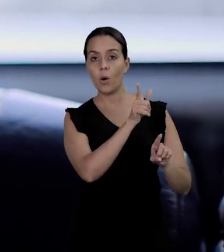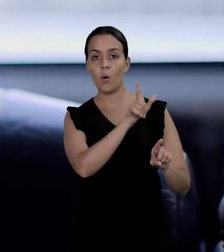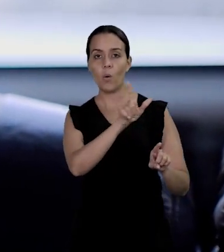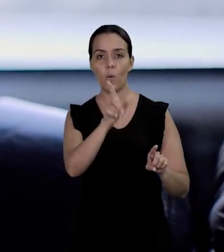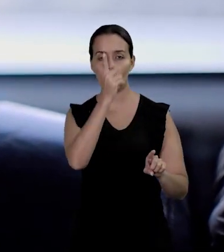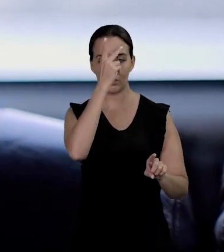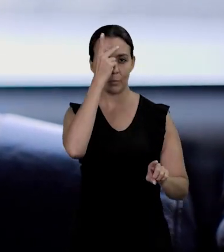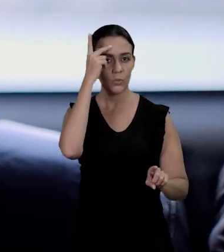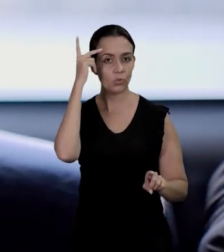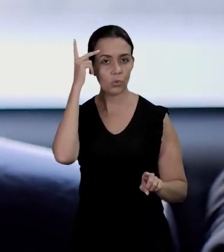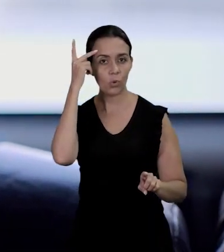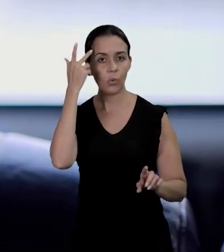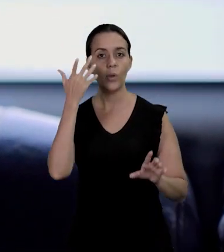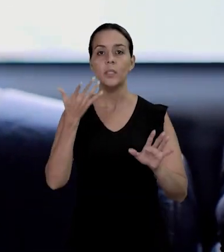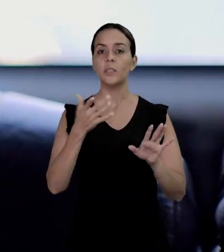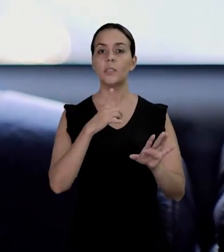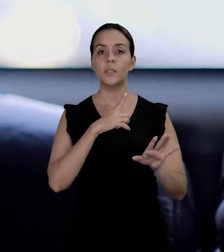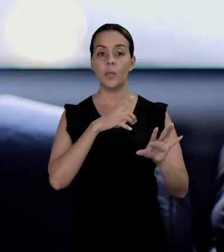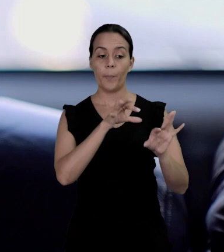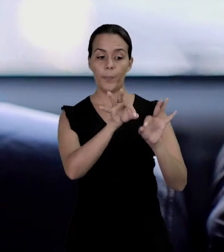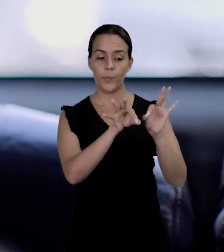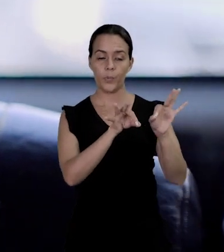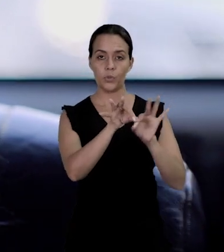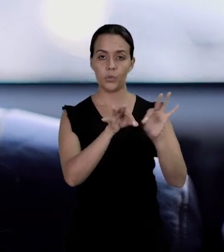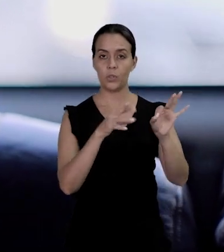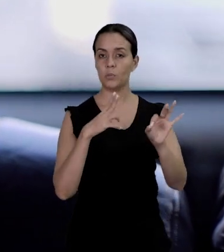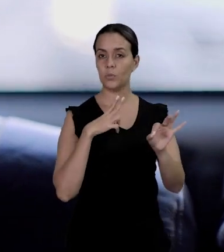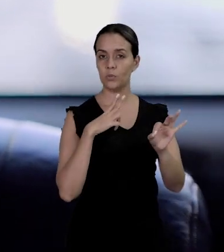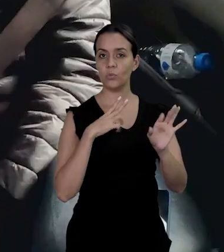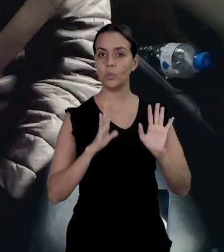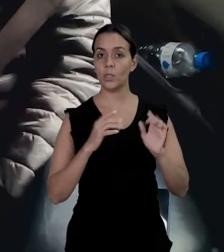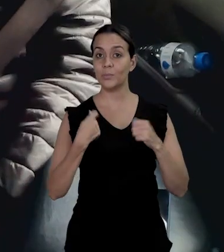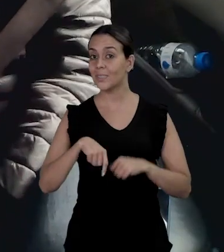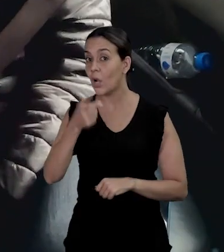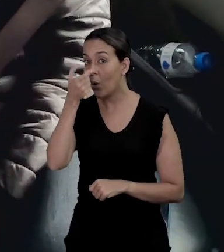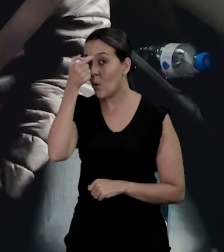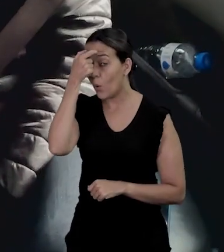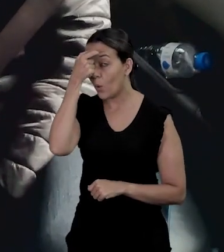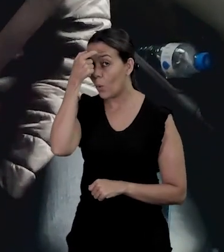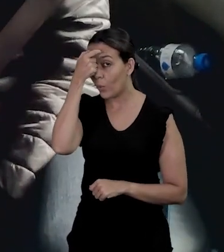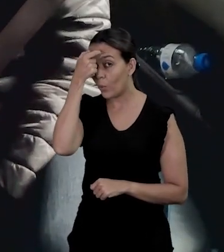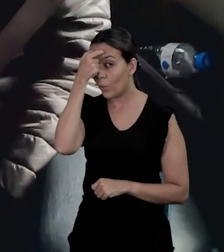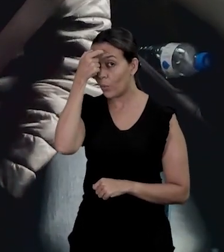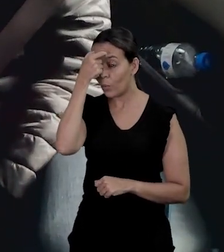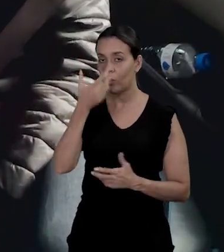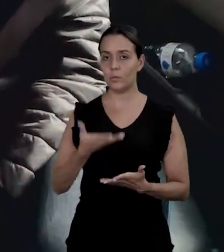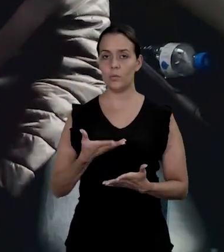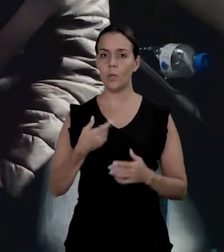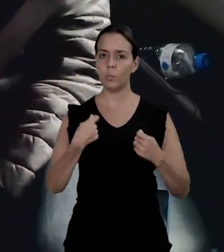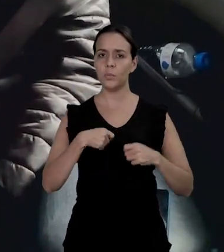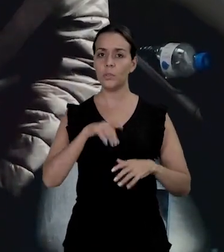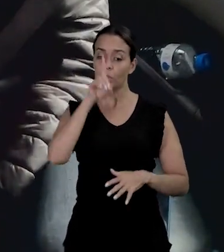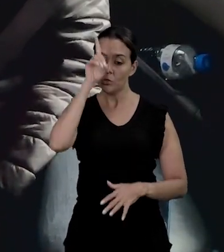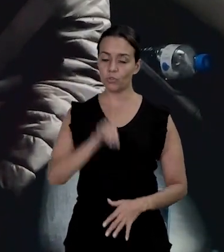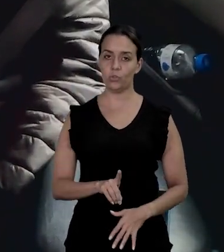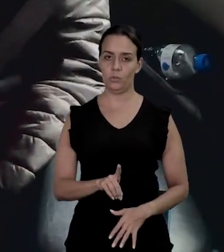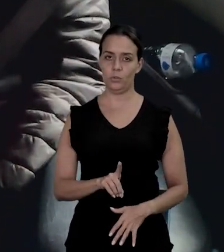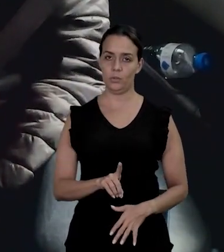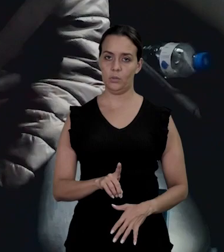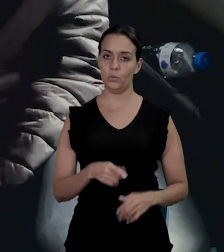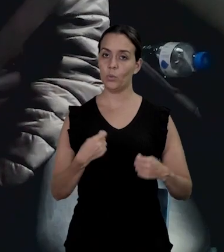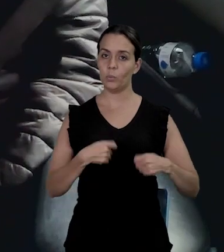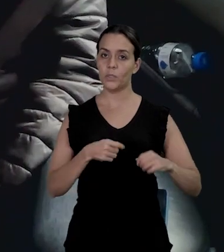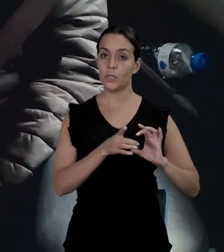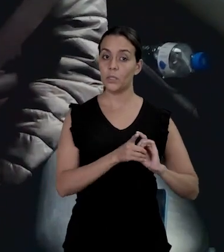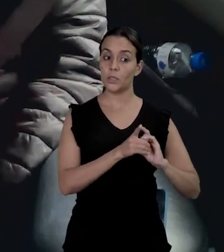relação a esse direito, que é mínimo, a sociedade ela nunca vai ser democrática. É a ilusão, Sim. a democracia. Então, isso precisa